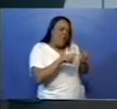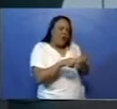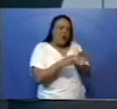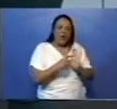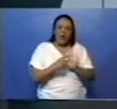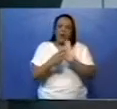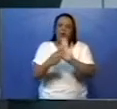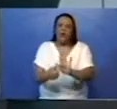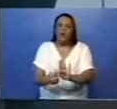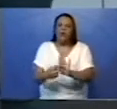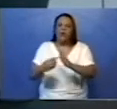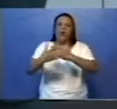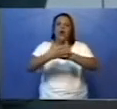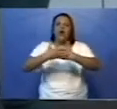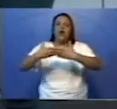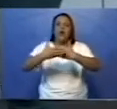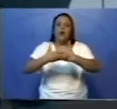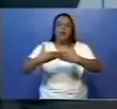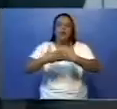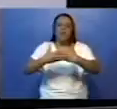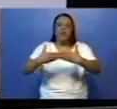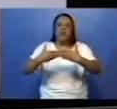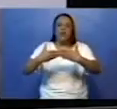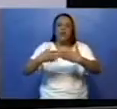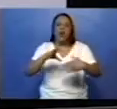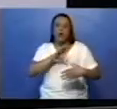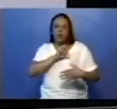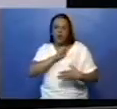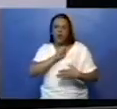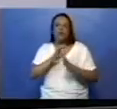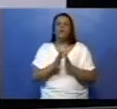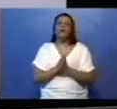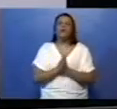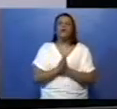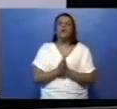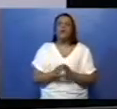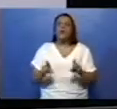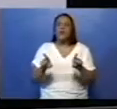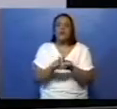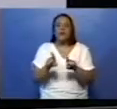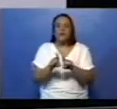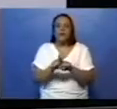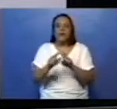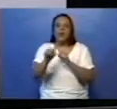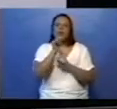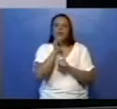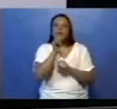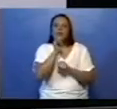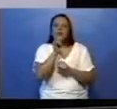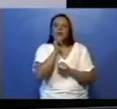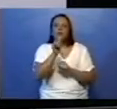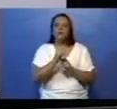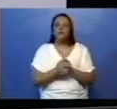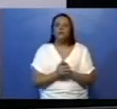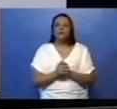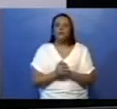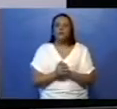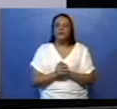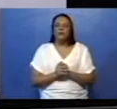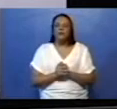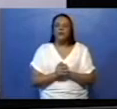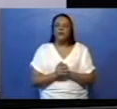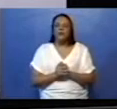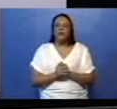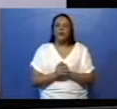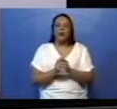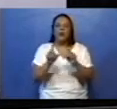afetividade, carinho. Então, tem que se observar isso também. Vamos ver outros exemplos. Nós temos aqui, então, mais